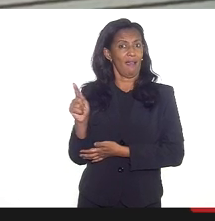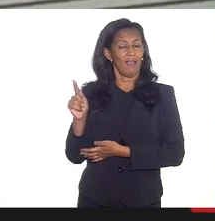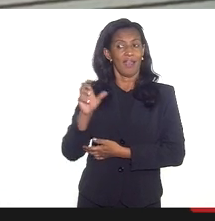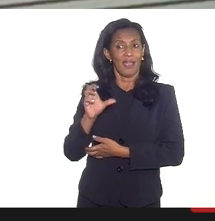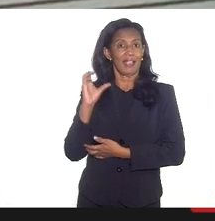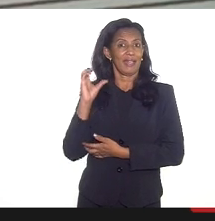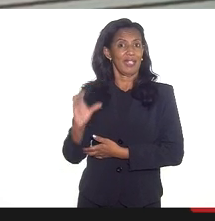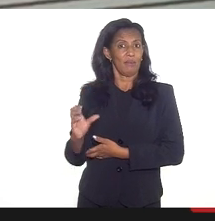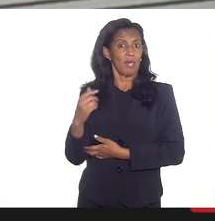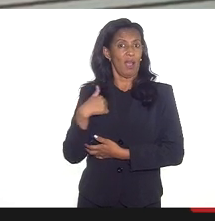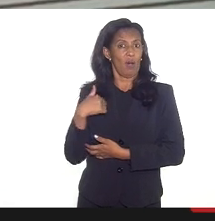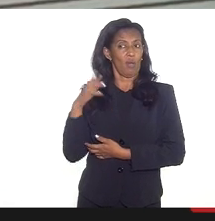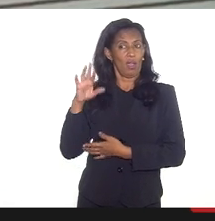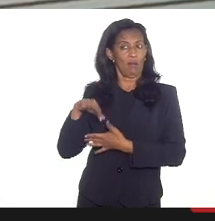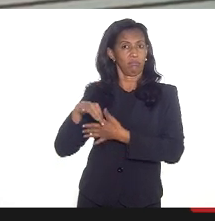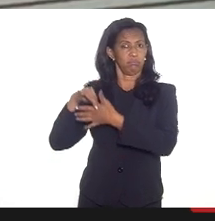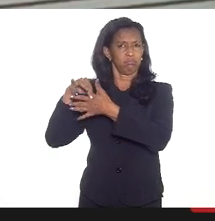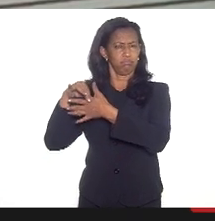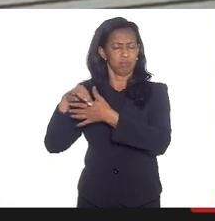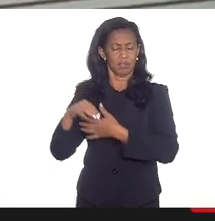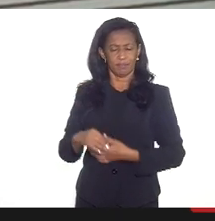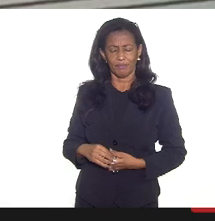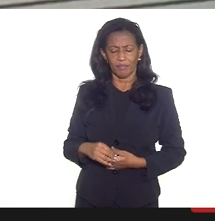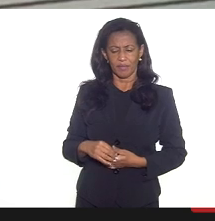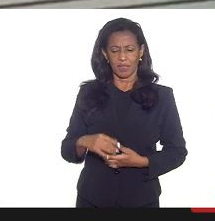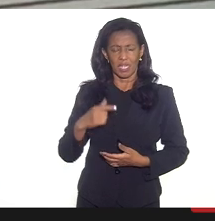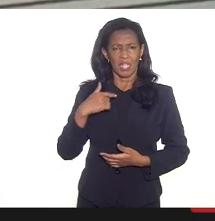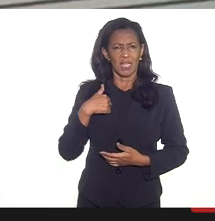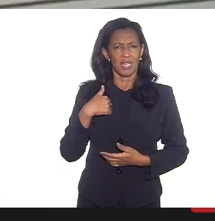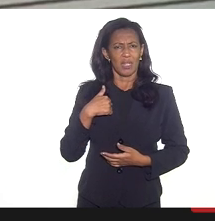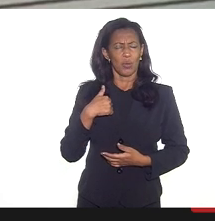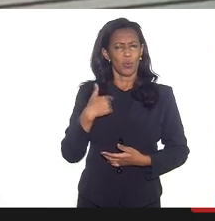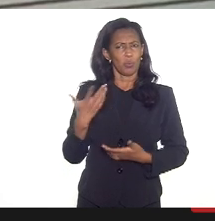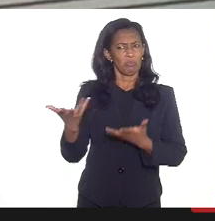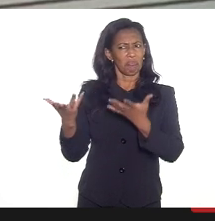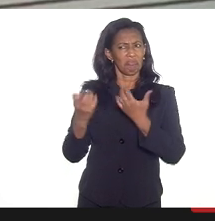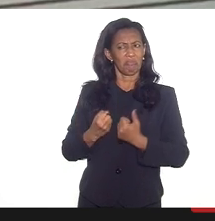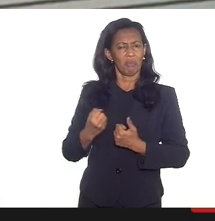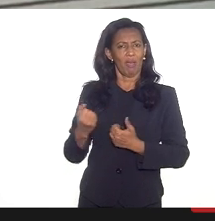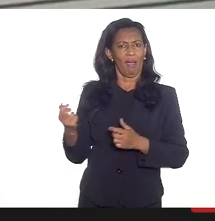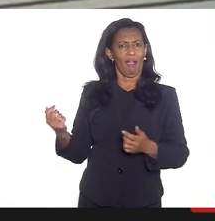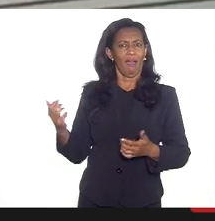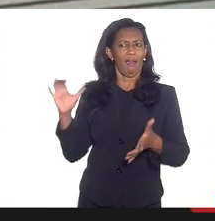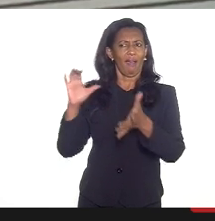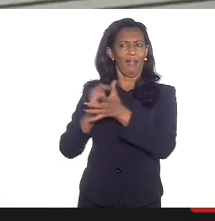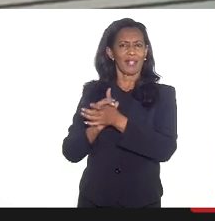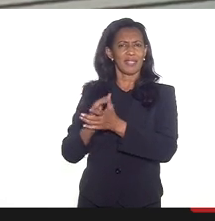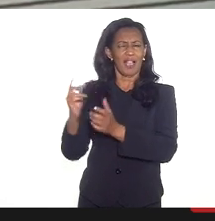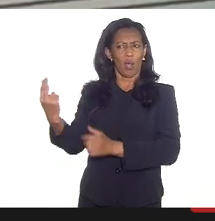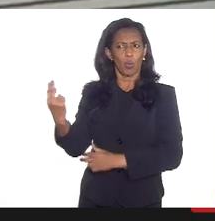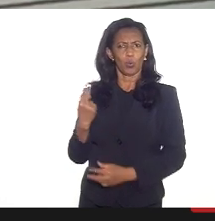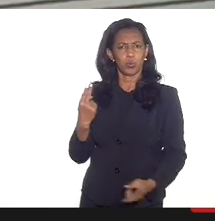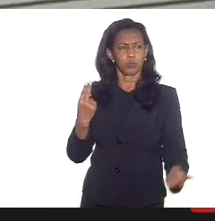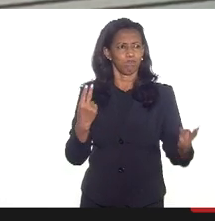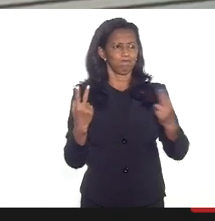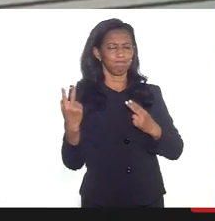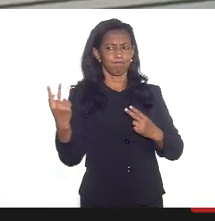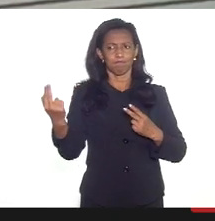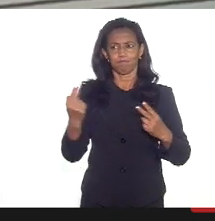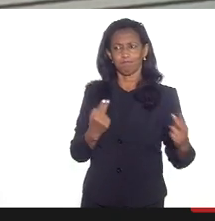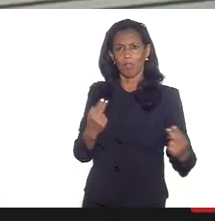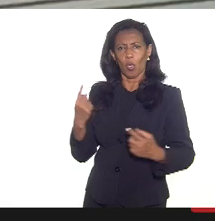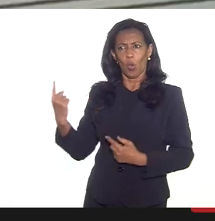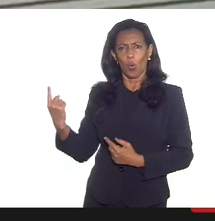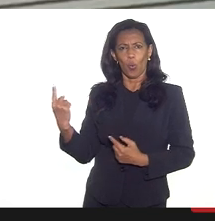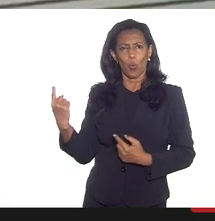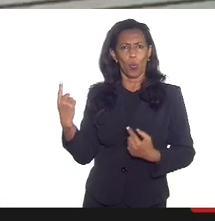quê? Eu passei a receber muitos casais envolvendo crimes de ameaça dele contra ela, crimes de